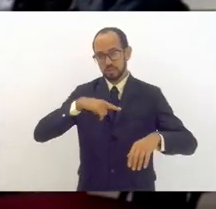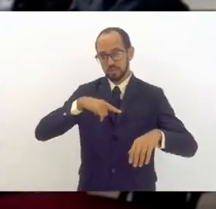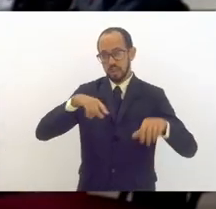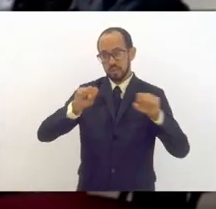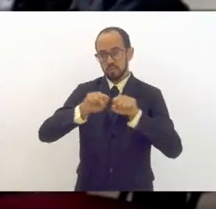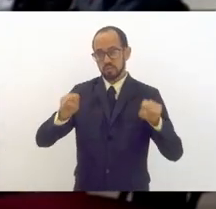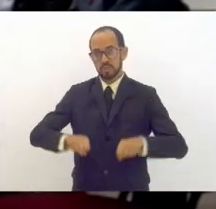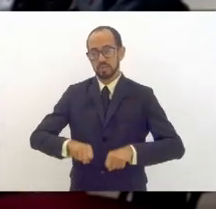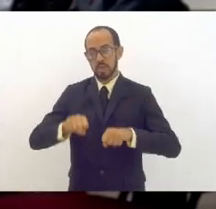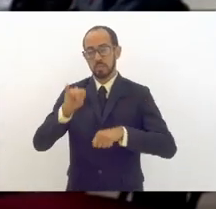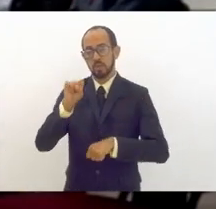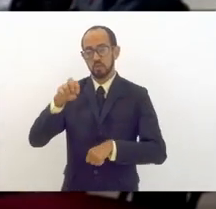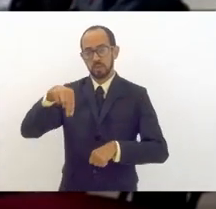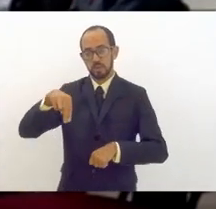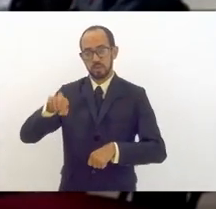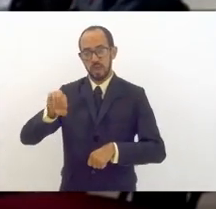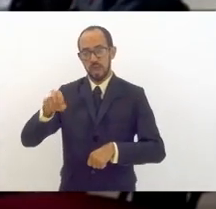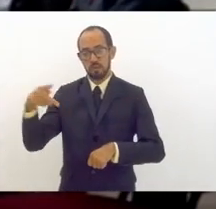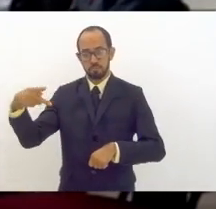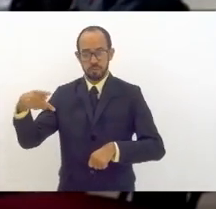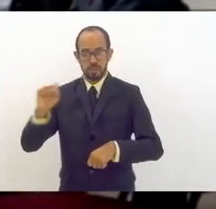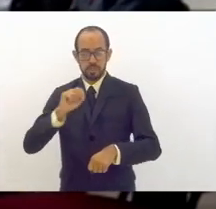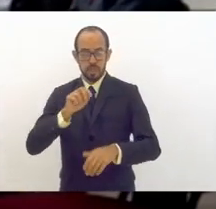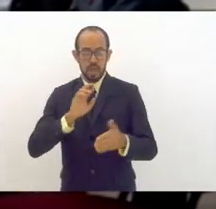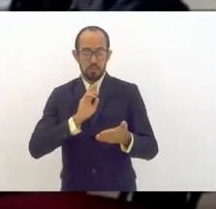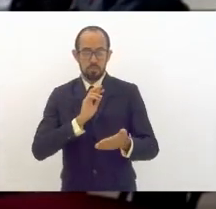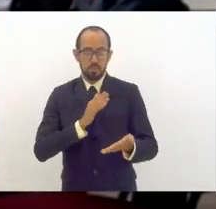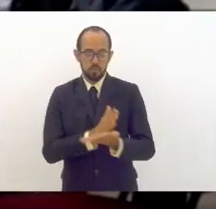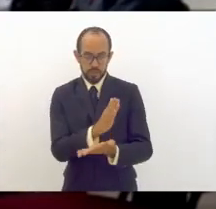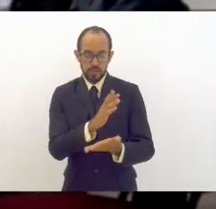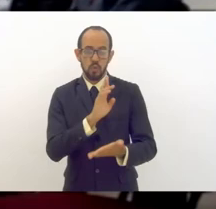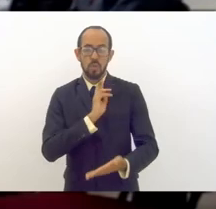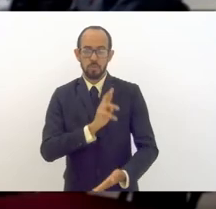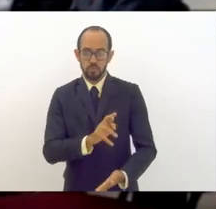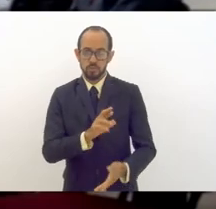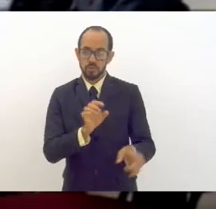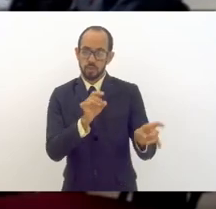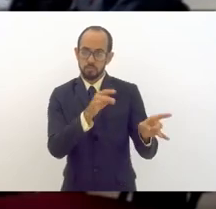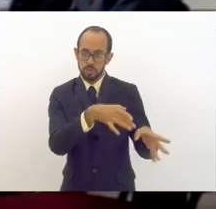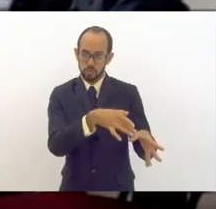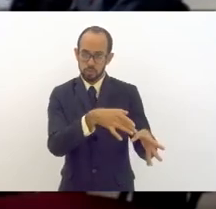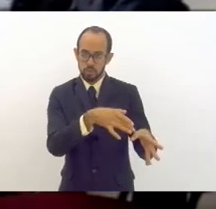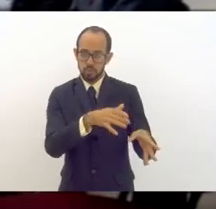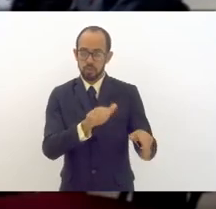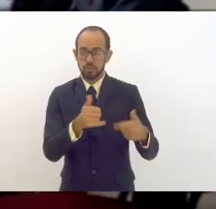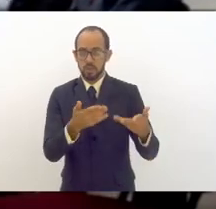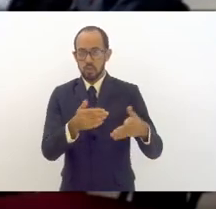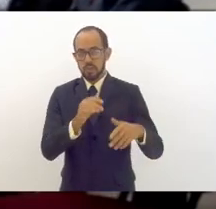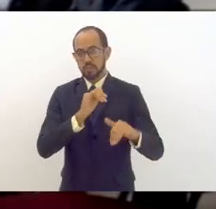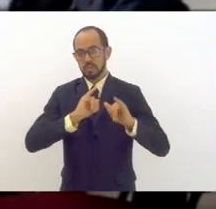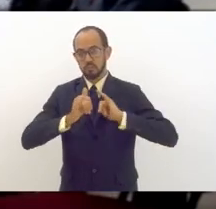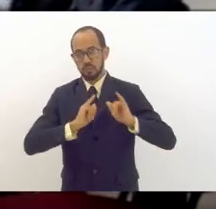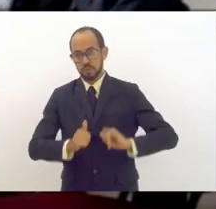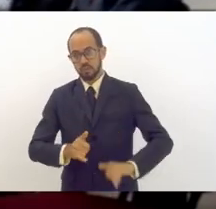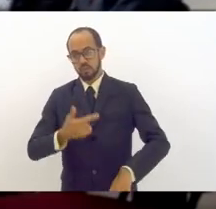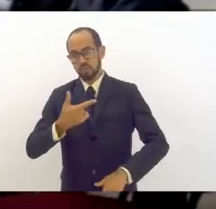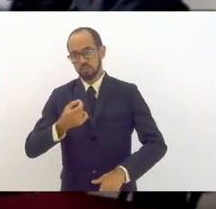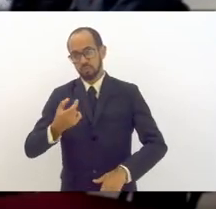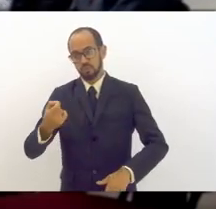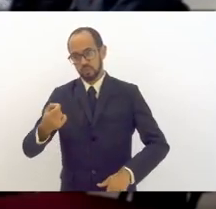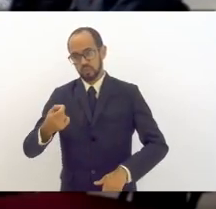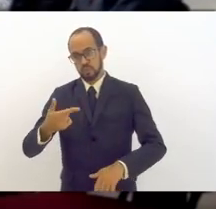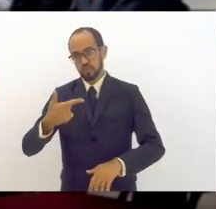plataforma do INEP de aprovação, reprovação e abandono, e esses dados de 2020 e de